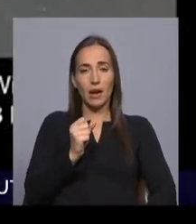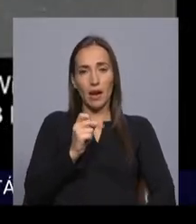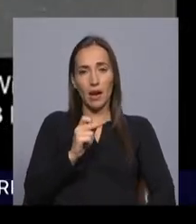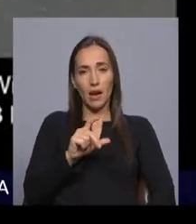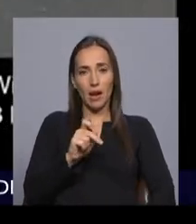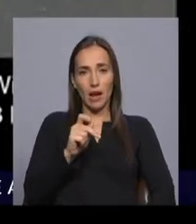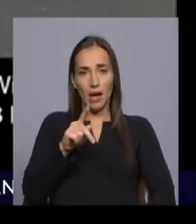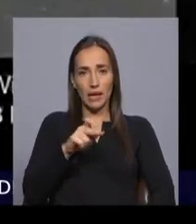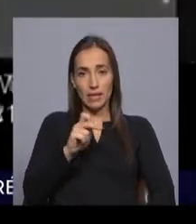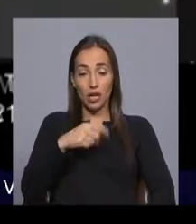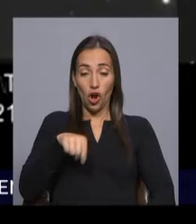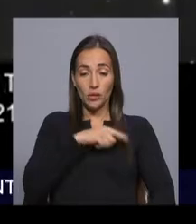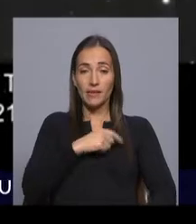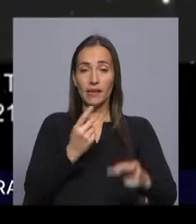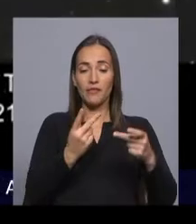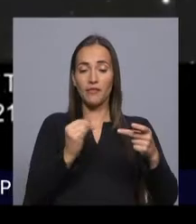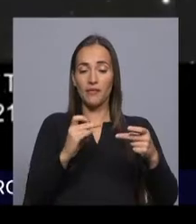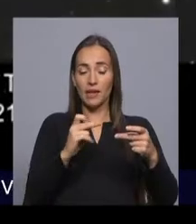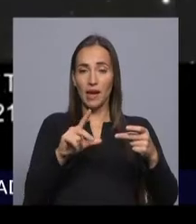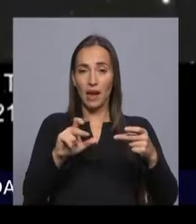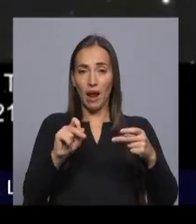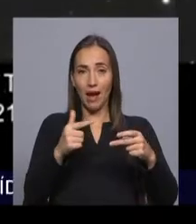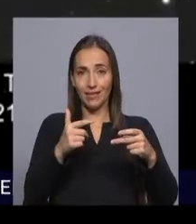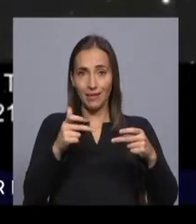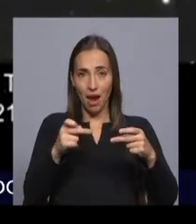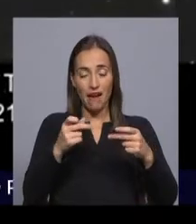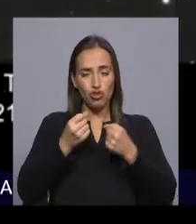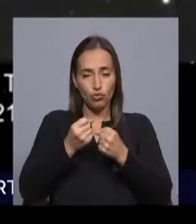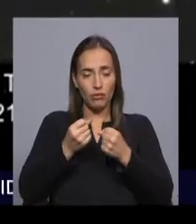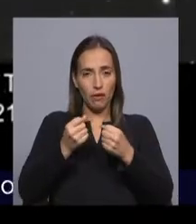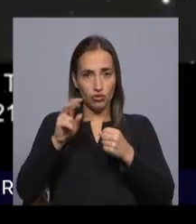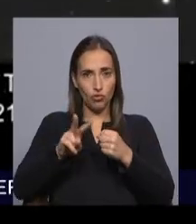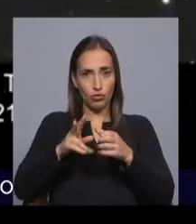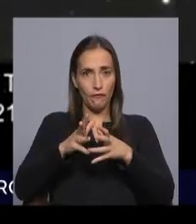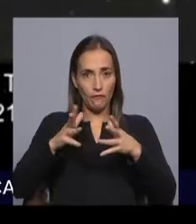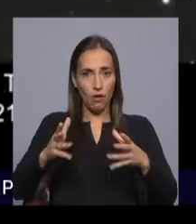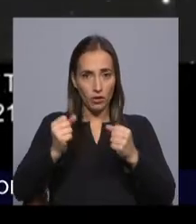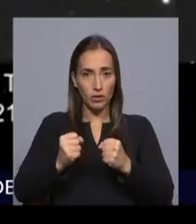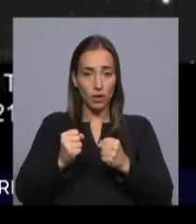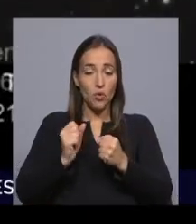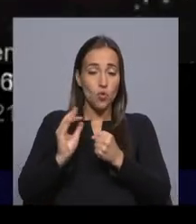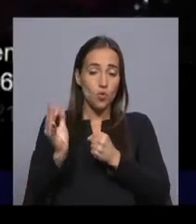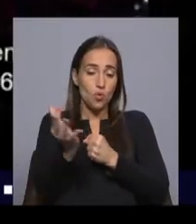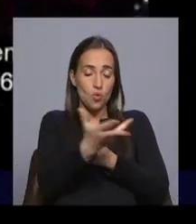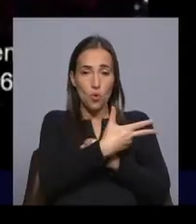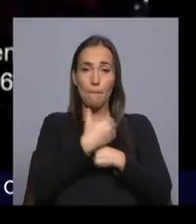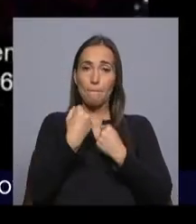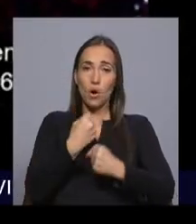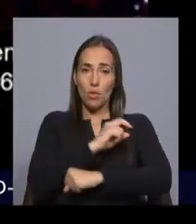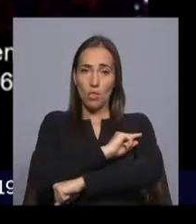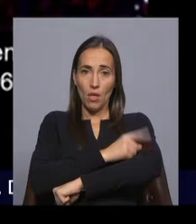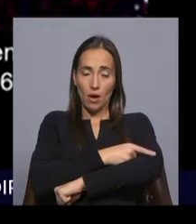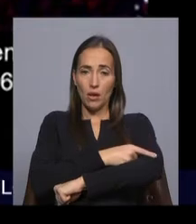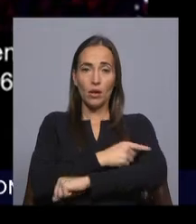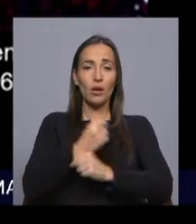a segunda mais maciça aqui no chamado grupo local de galáxias, mesmo este campo gravitacional poderosíssimo não